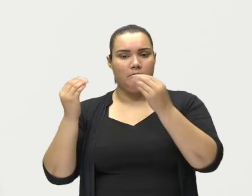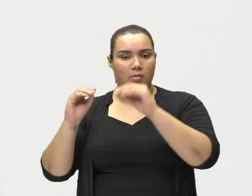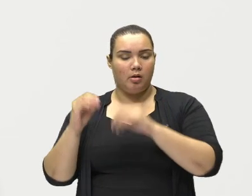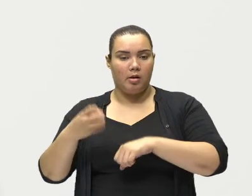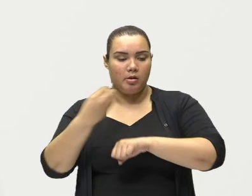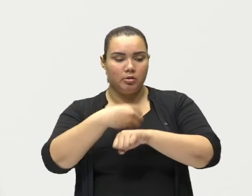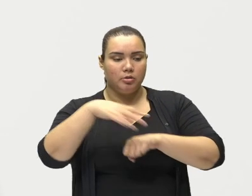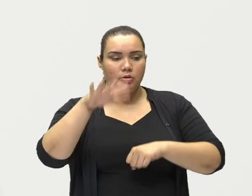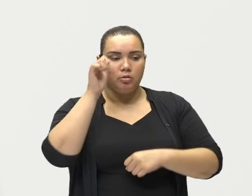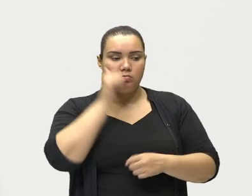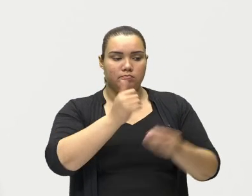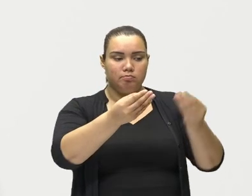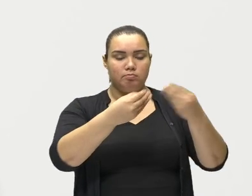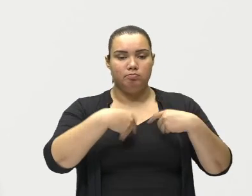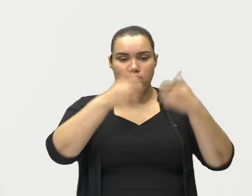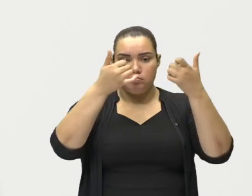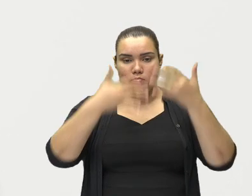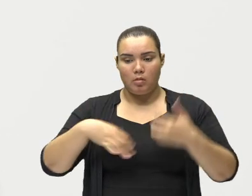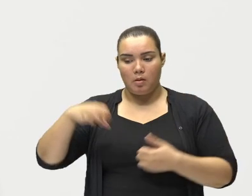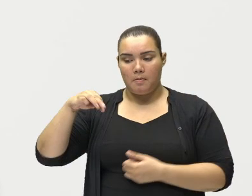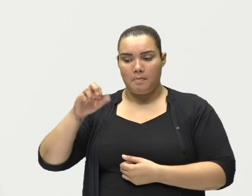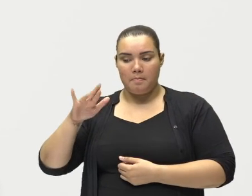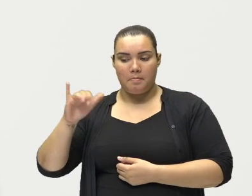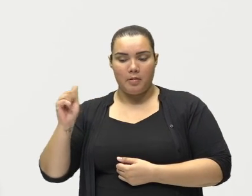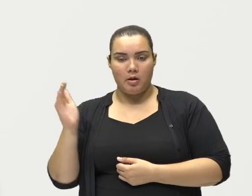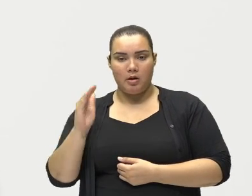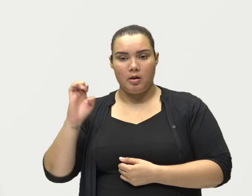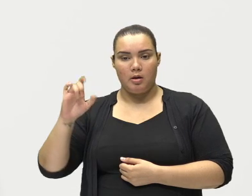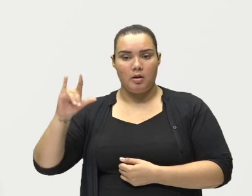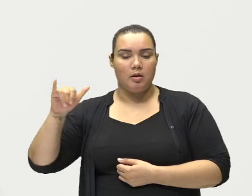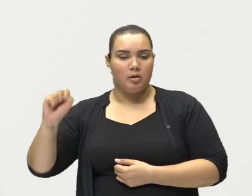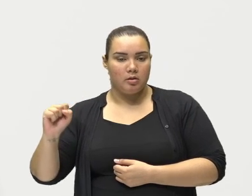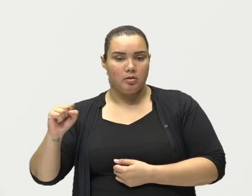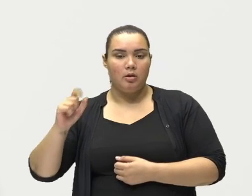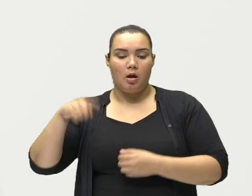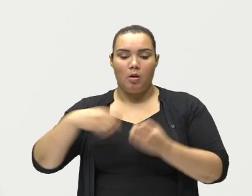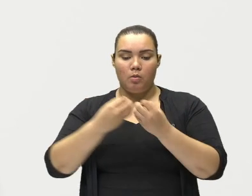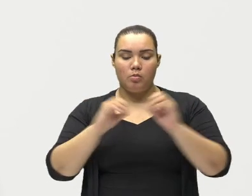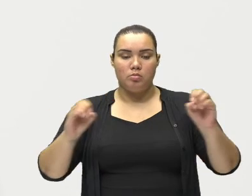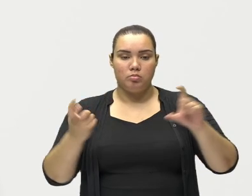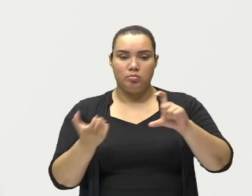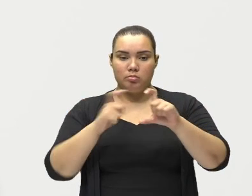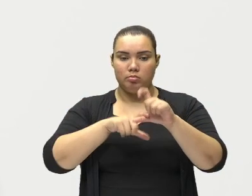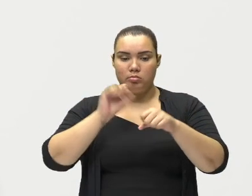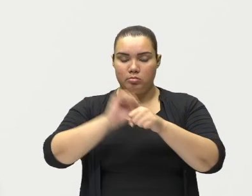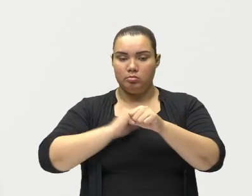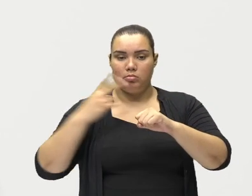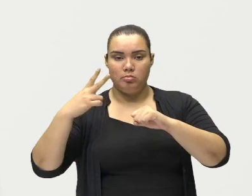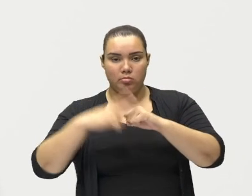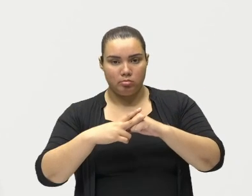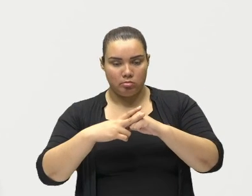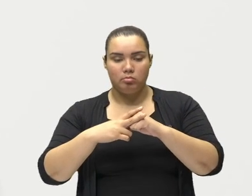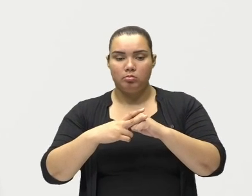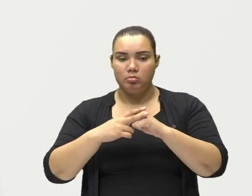dicas dadas pela Maria Elisa. Então temos aí uma oração subordinada